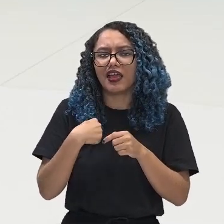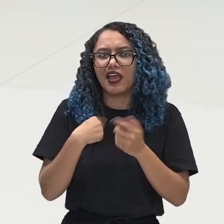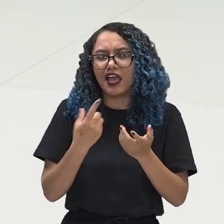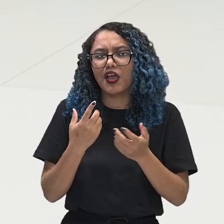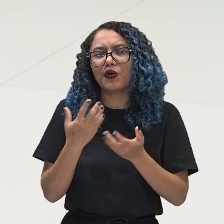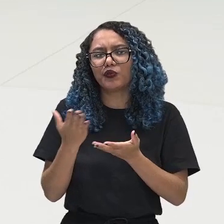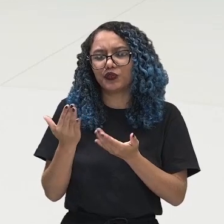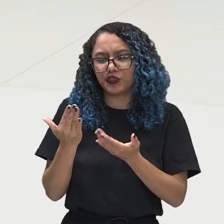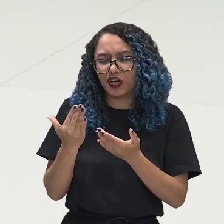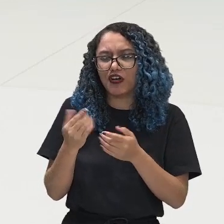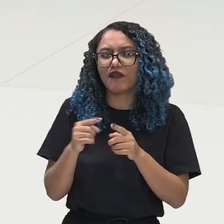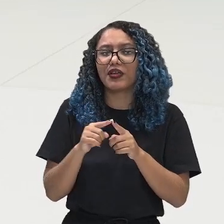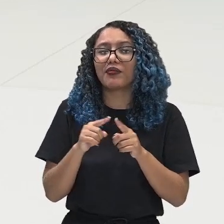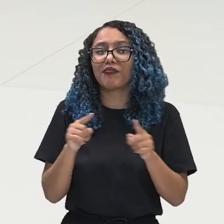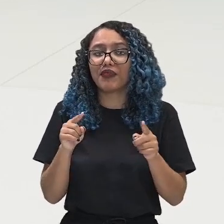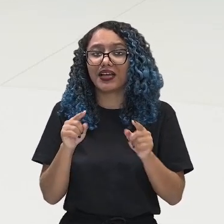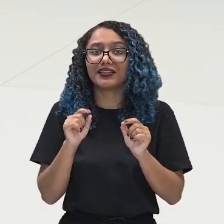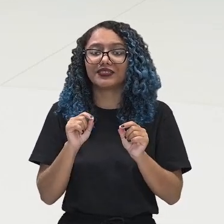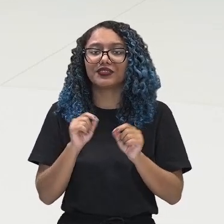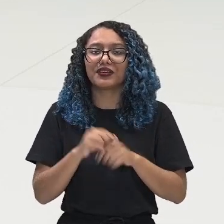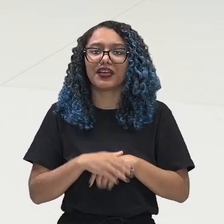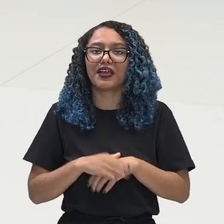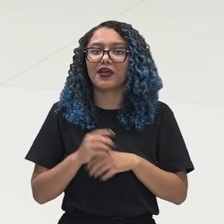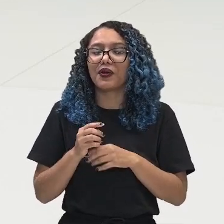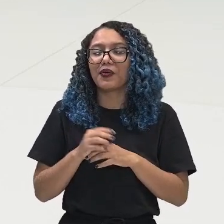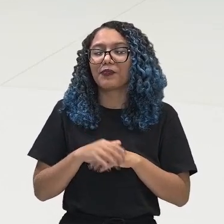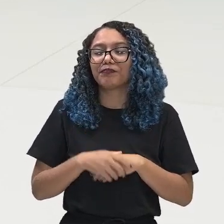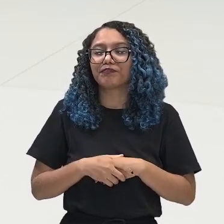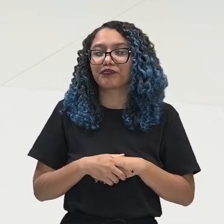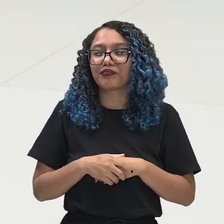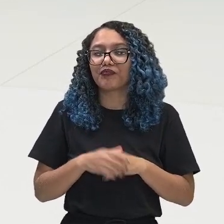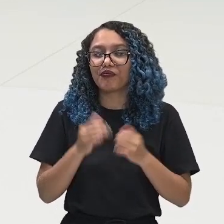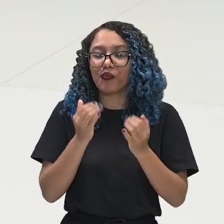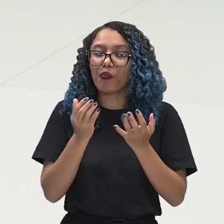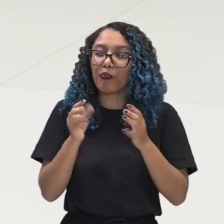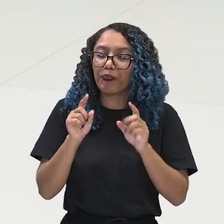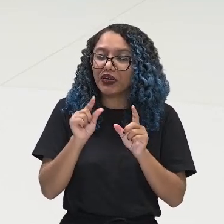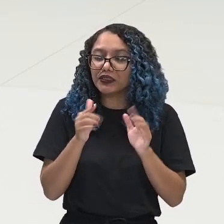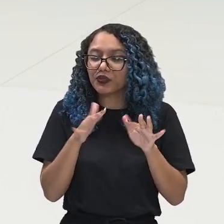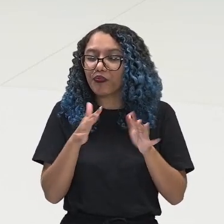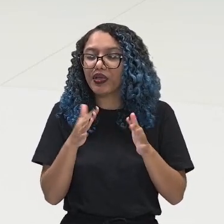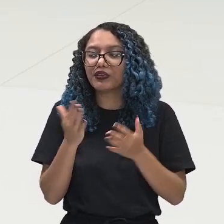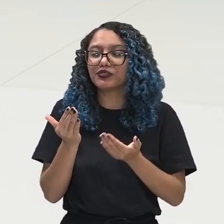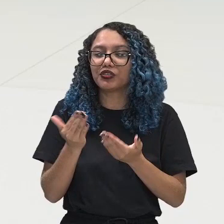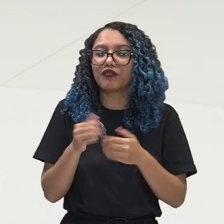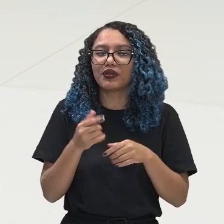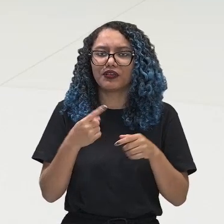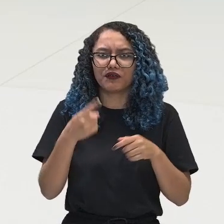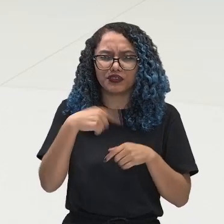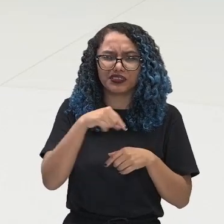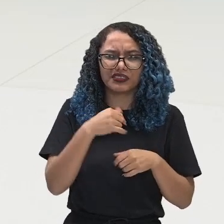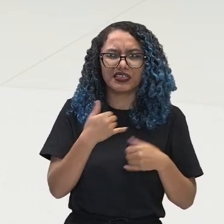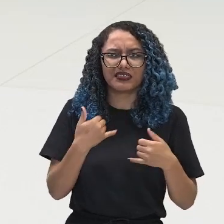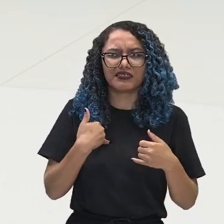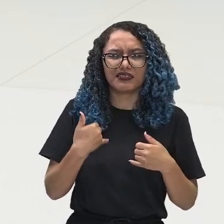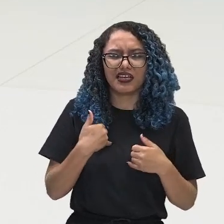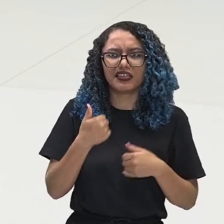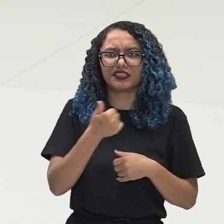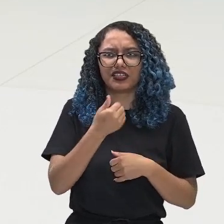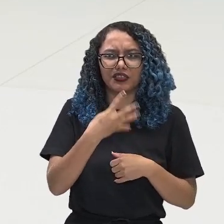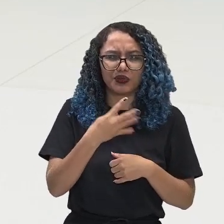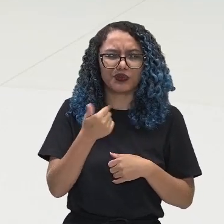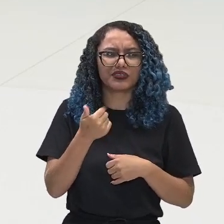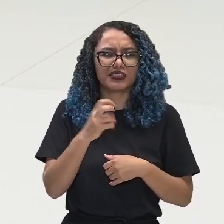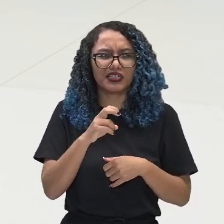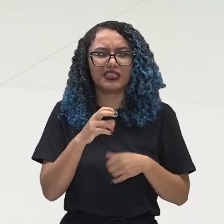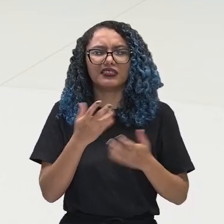mas não tanto quanto você, talvez, aí do outro lado. Talvez você deva ter o quê? 14, 15 anos, 16, 17, acho que no